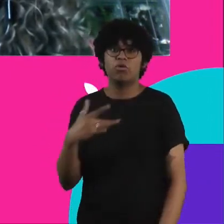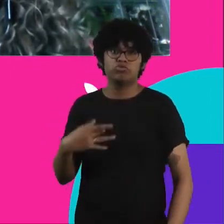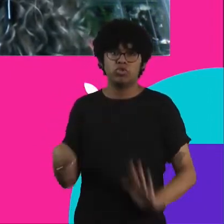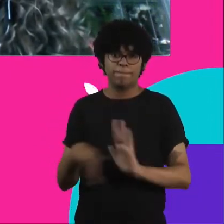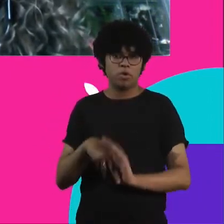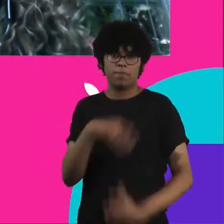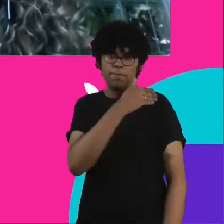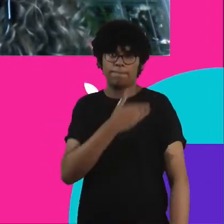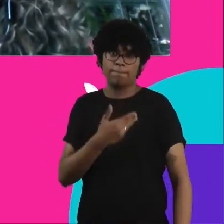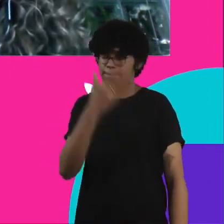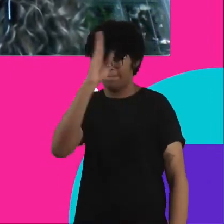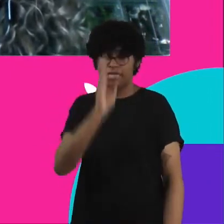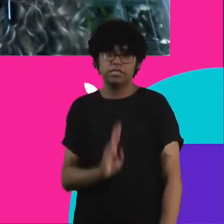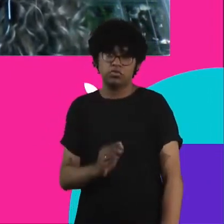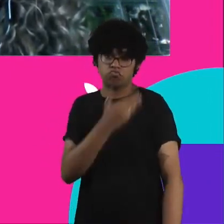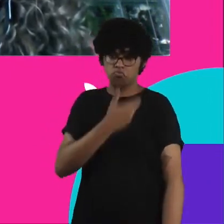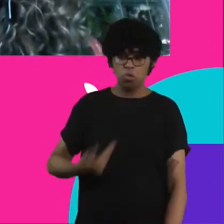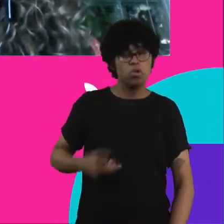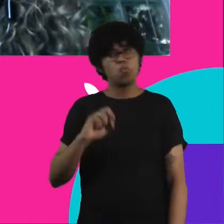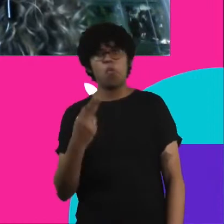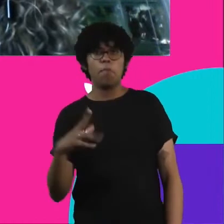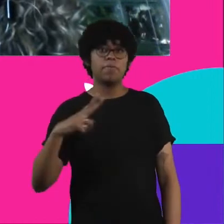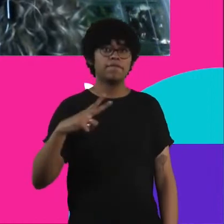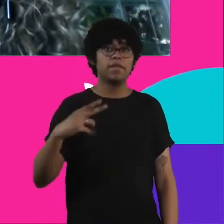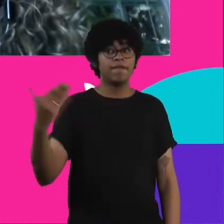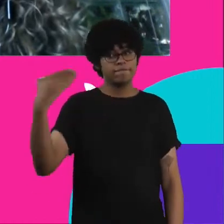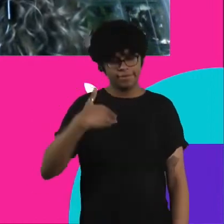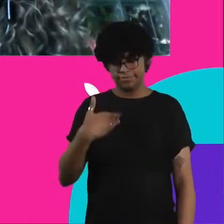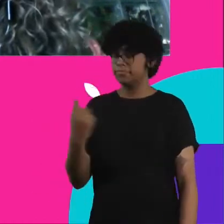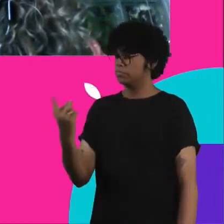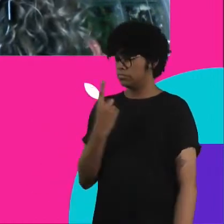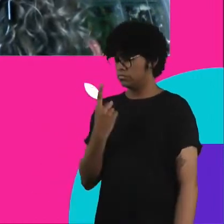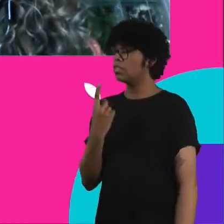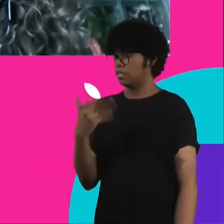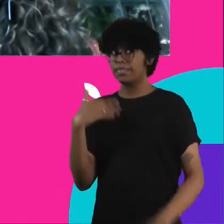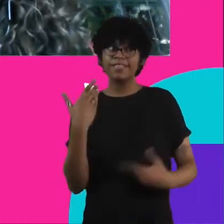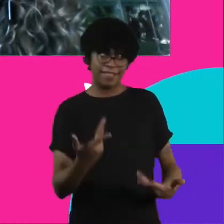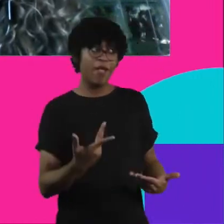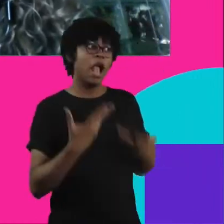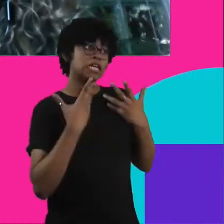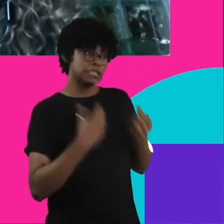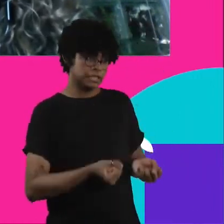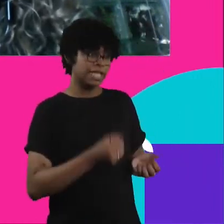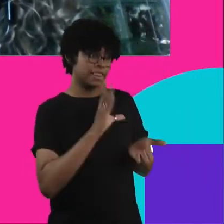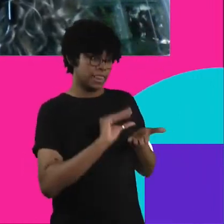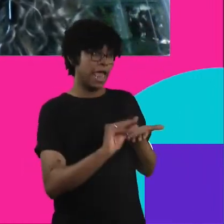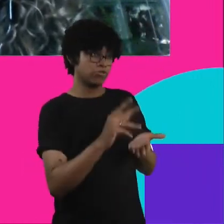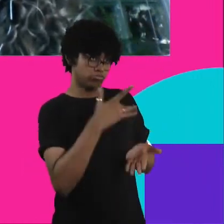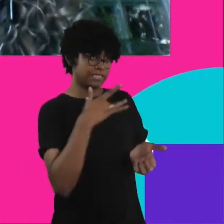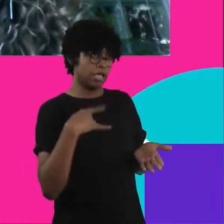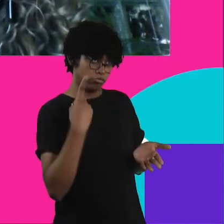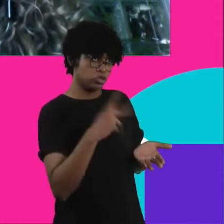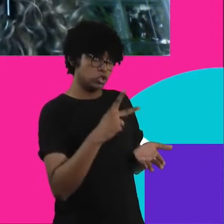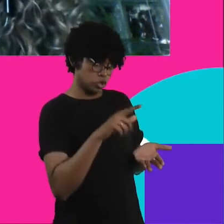empresa privada ou pública, vier para mim e disser o seguinte, Capra, tu topa fornecer os teus dados de saúde que tu